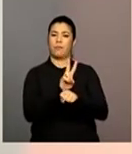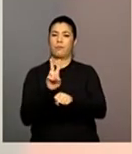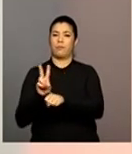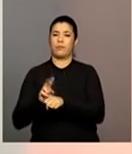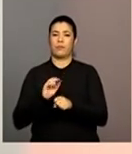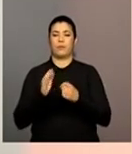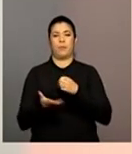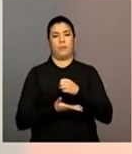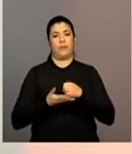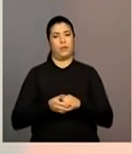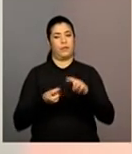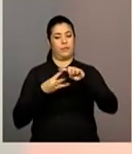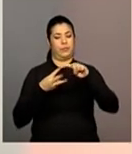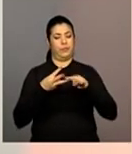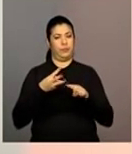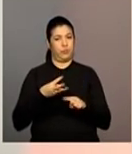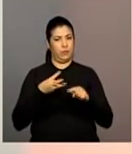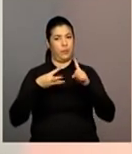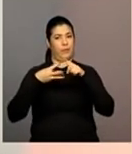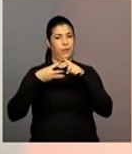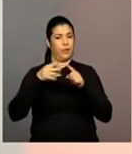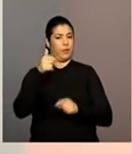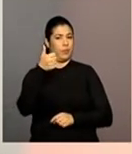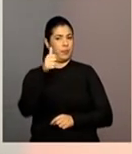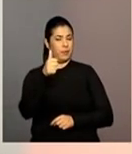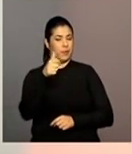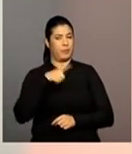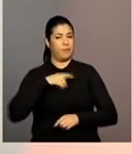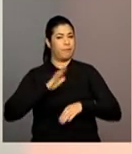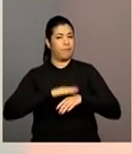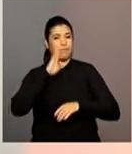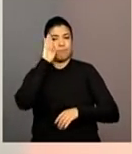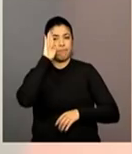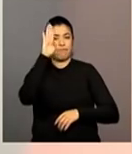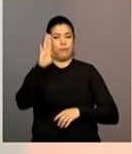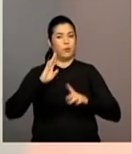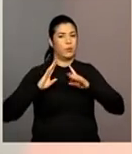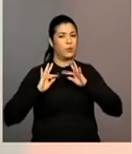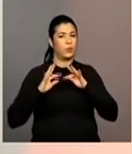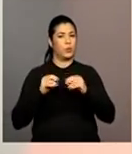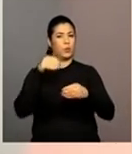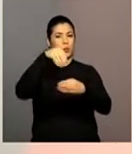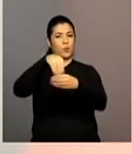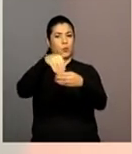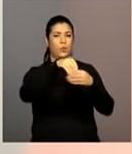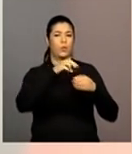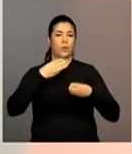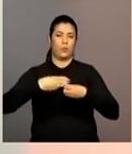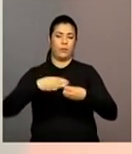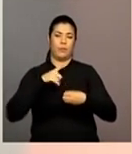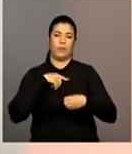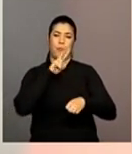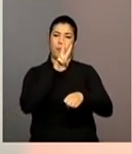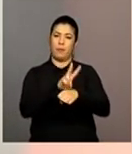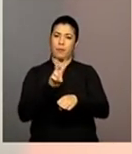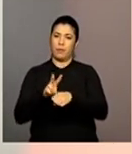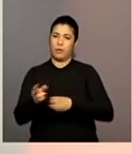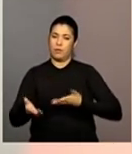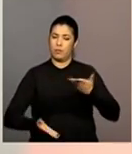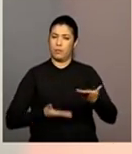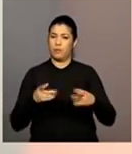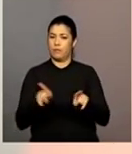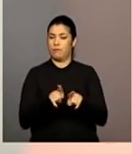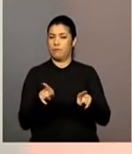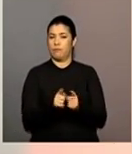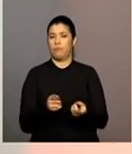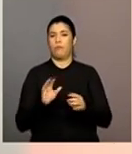três serviços o primeiro deles que é o nosso carro chefe que tá presente em todos os municípios é o serviço de proteção e atendimento